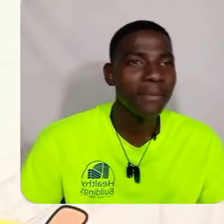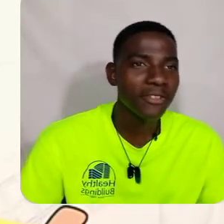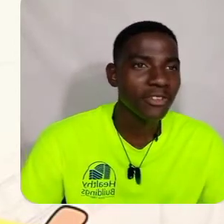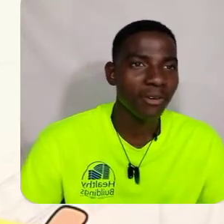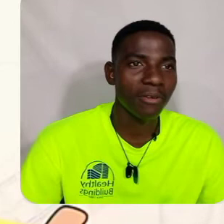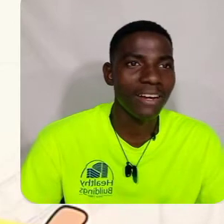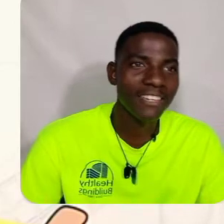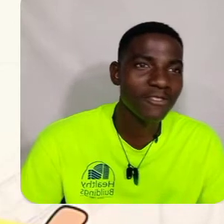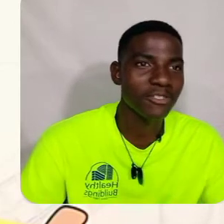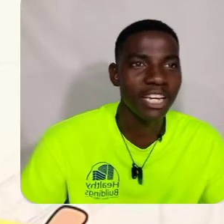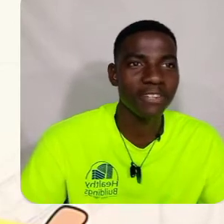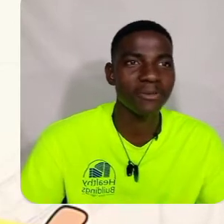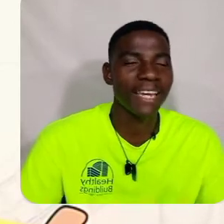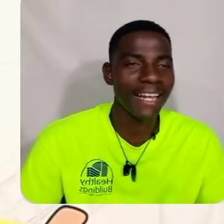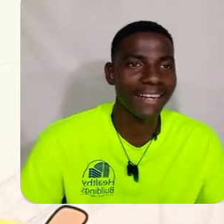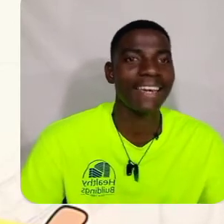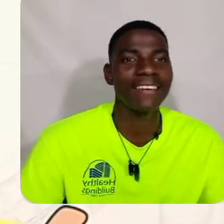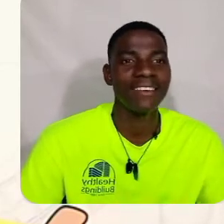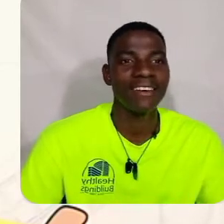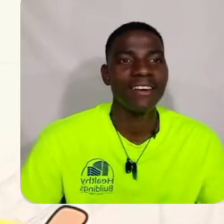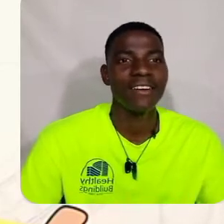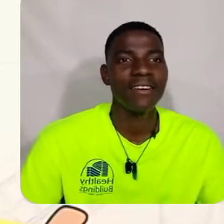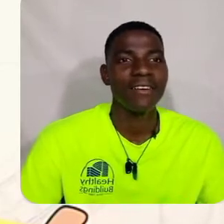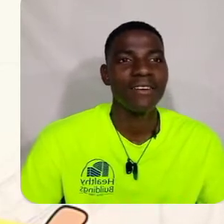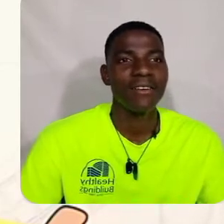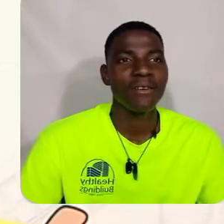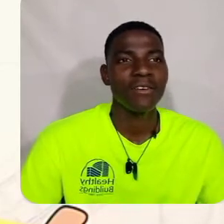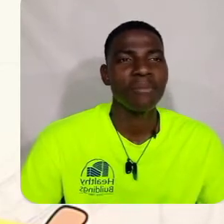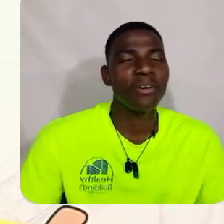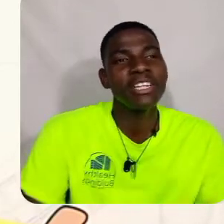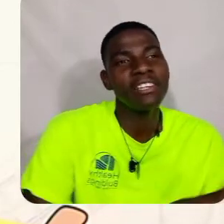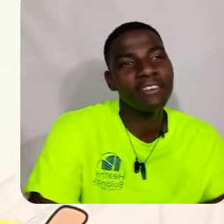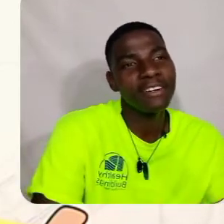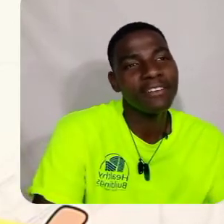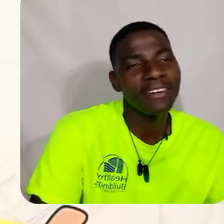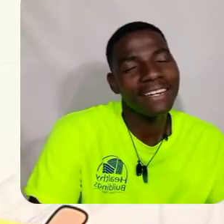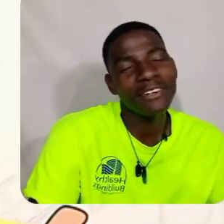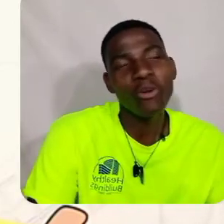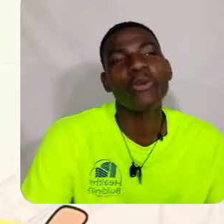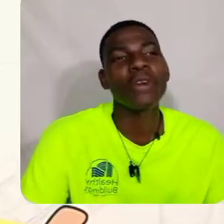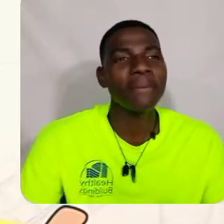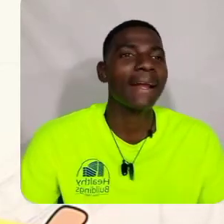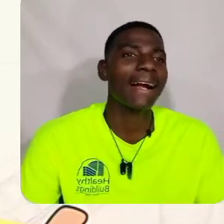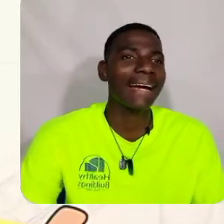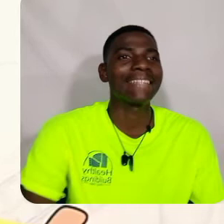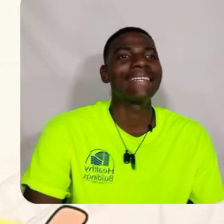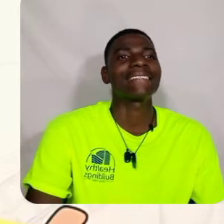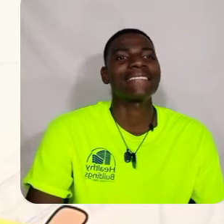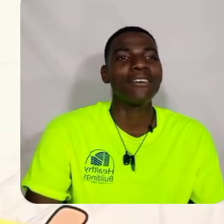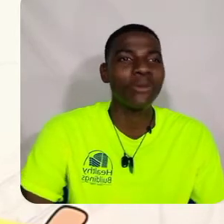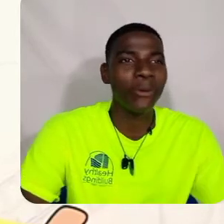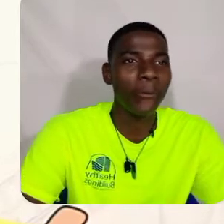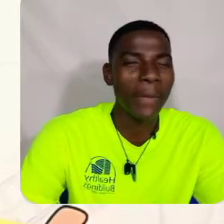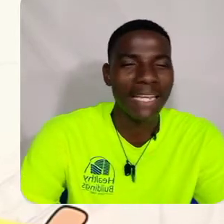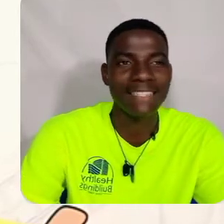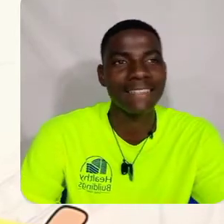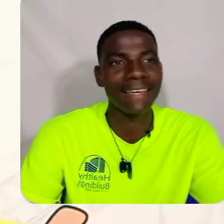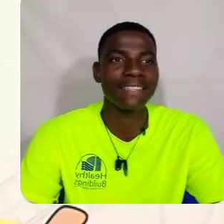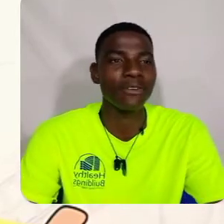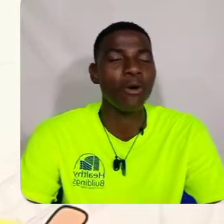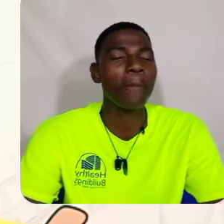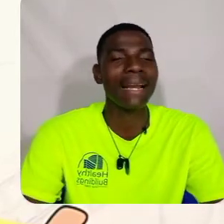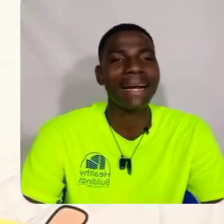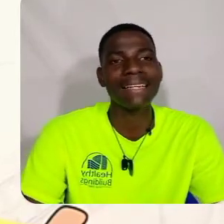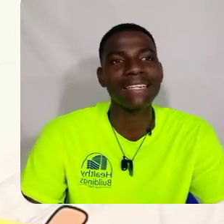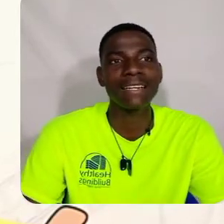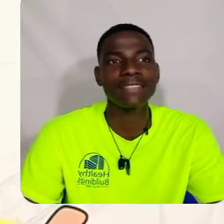qualquer pessoa, qualquer sujeito, que alguém, pode concorrer para a candidação do presidente